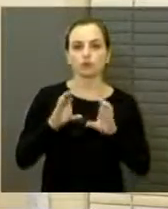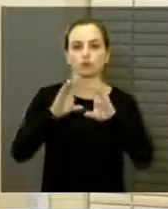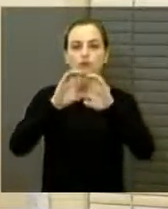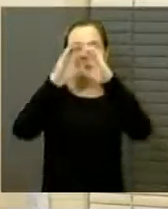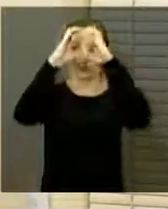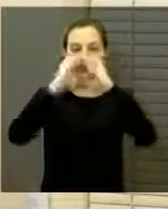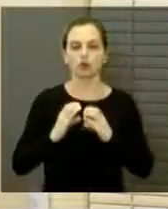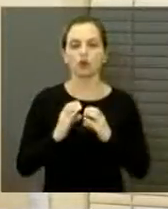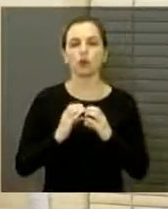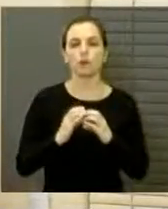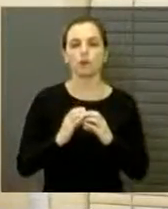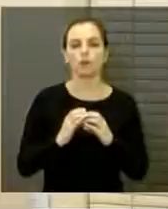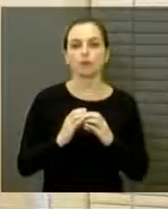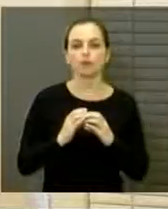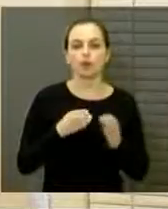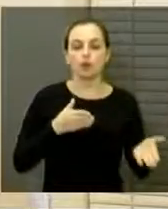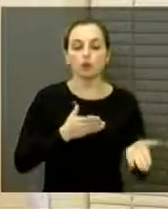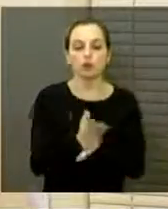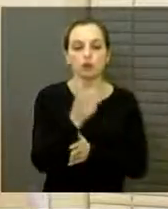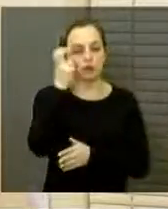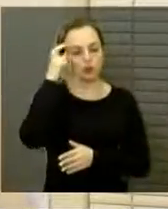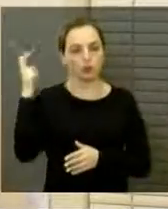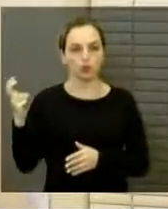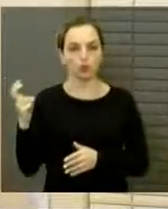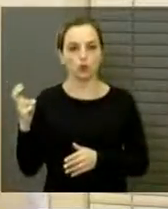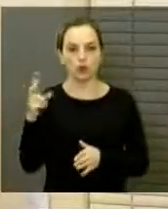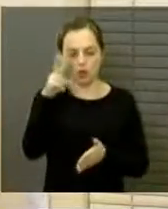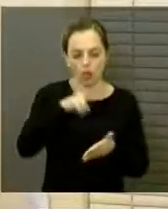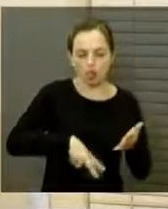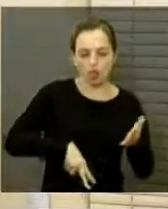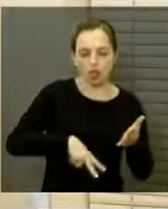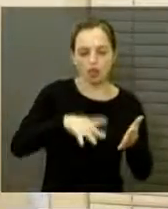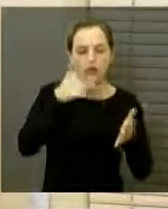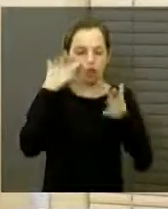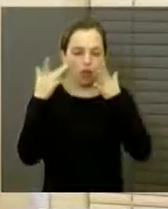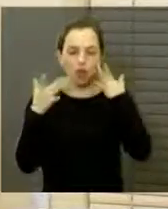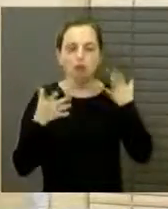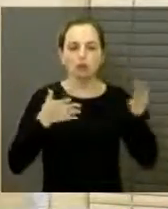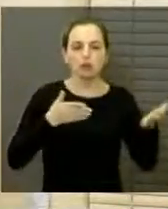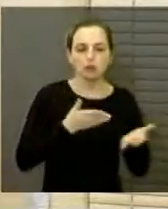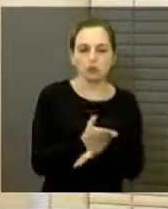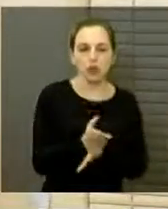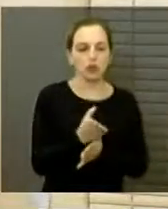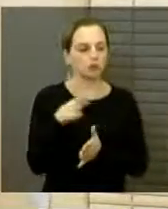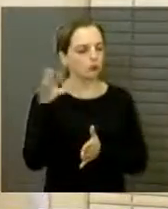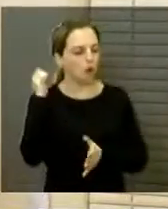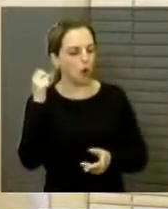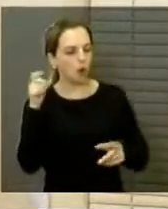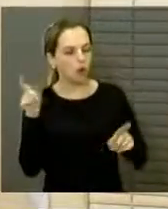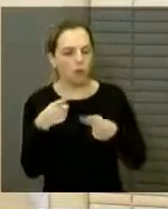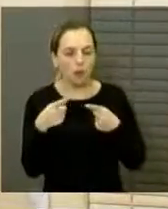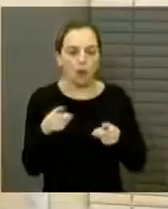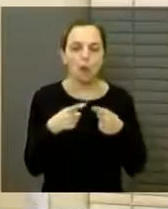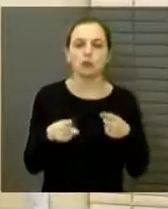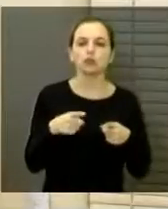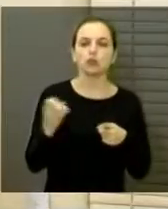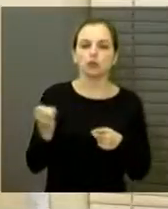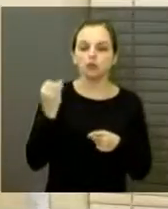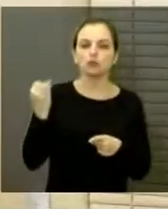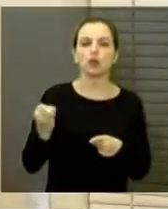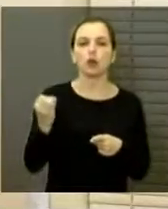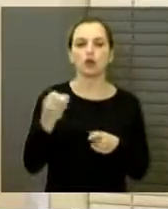cidadania por meio do acesso à cultura. É quem lê, é quem vai em teatro, é quem ouve música, e música de qualidade, é